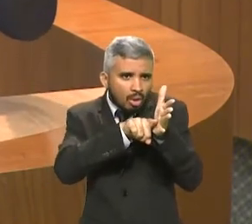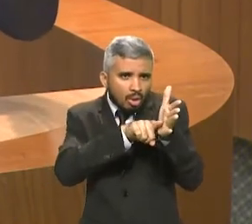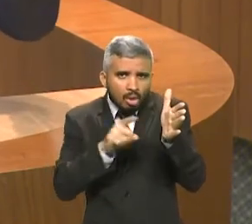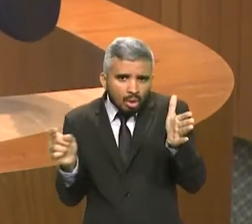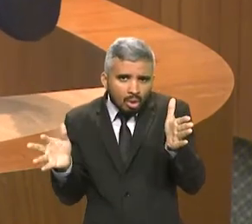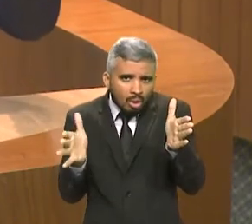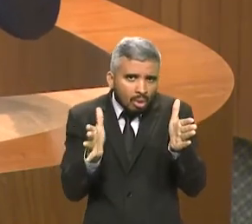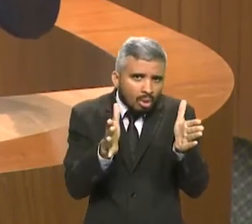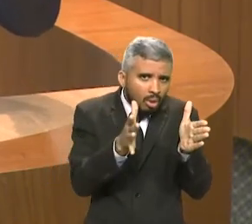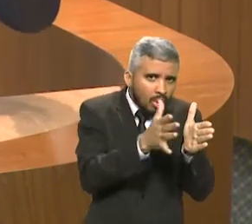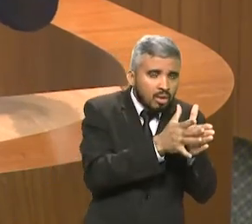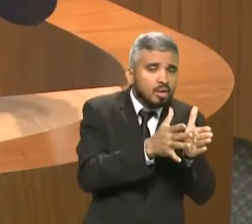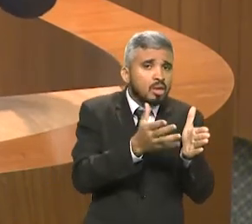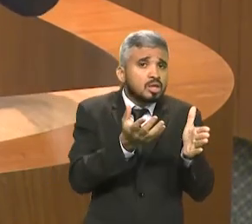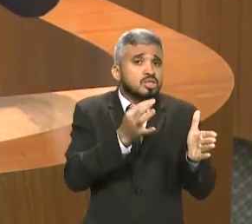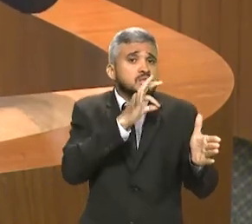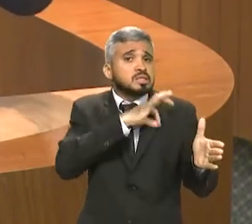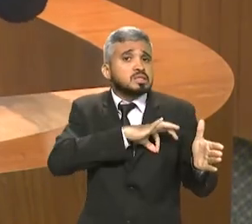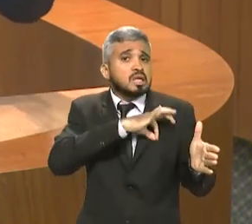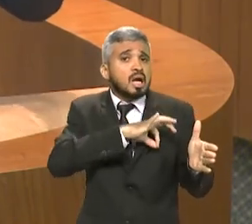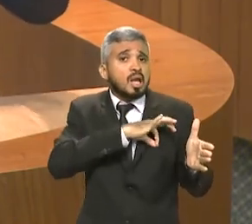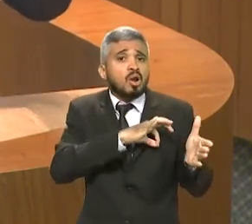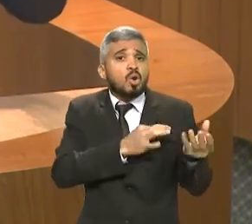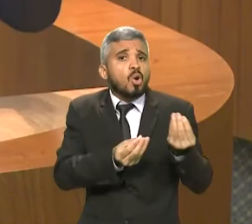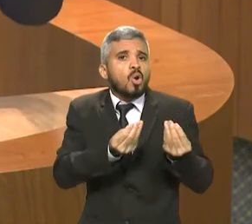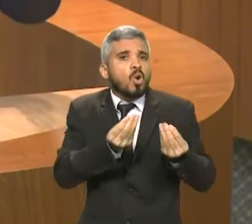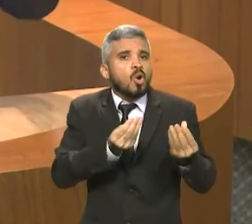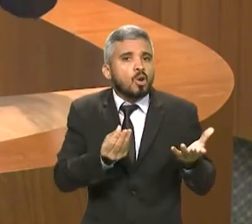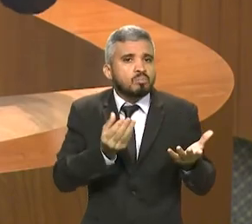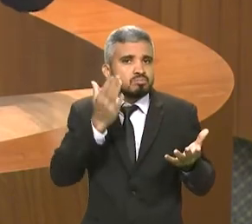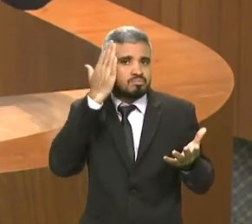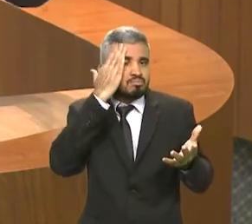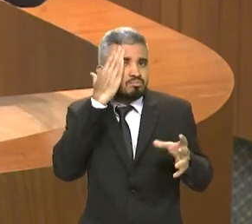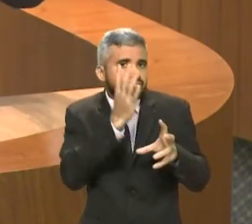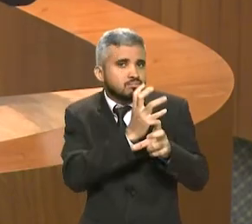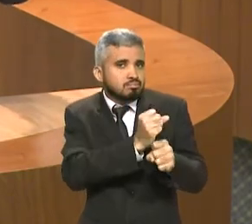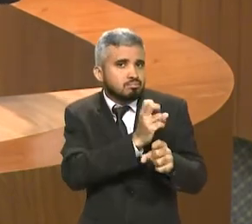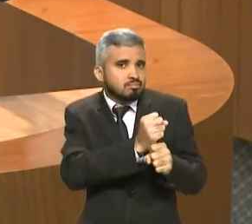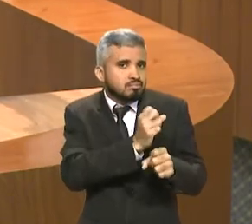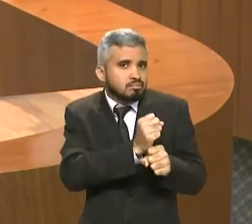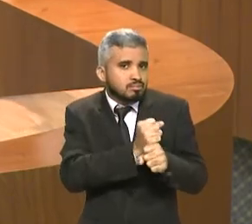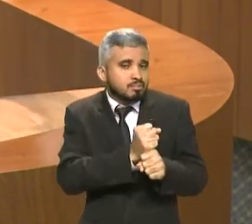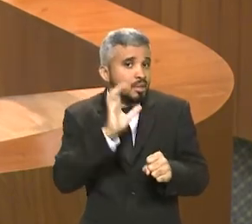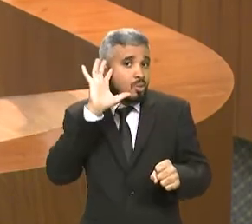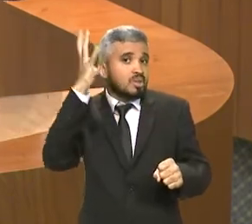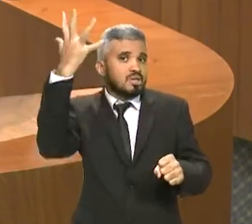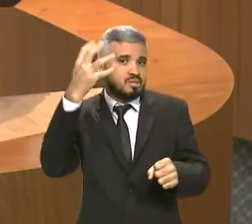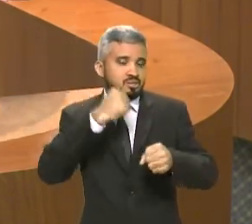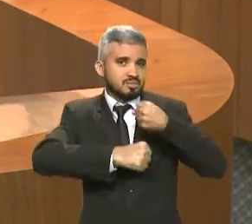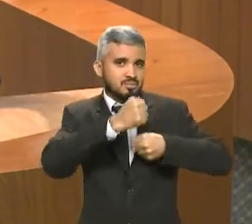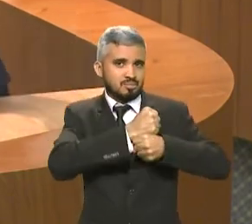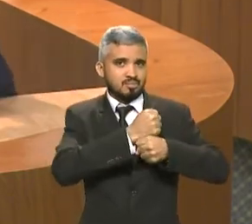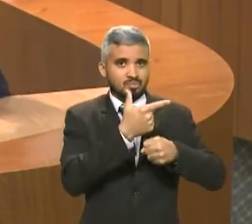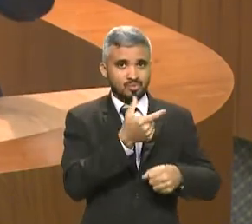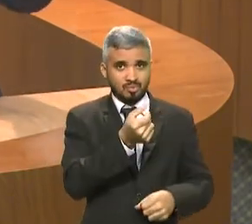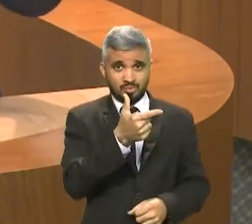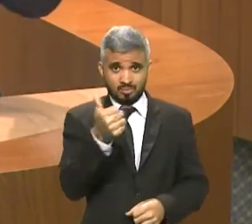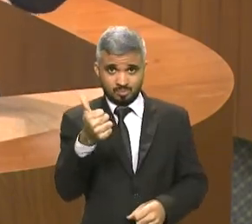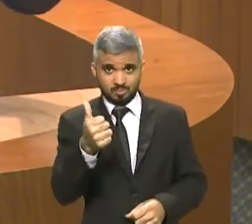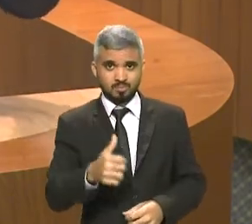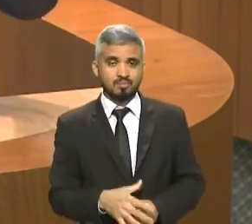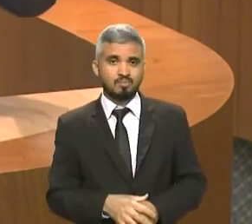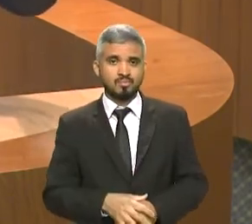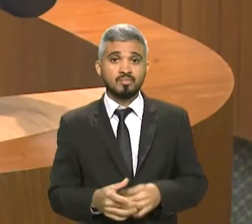contador público, com auditores, com analista, para verificar o que aconteceu nessa folha de pagamento de 2021. Segundo,